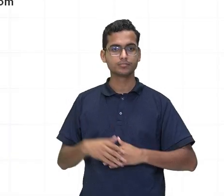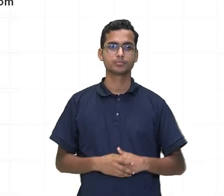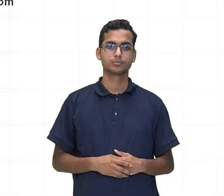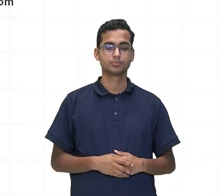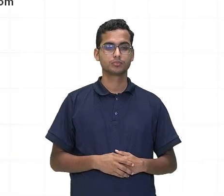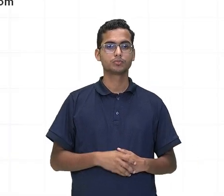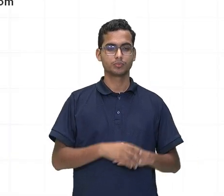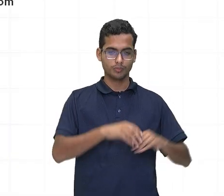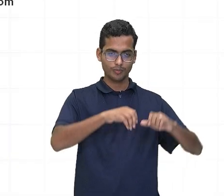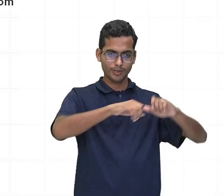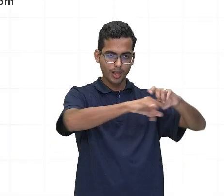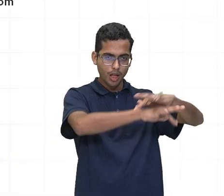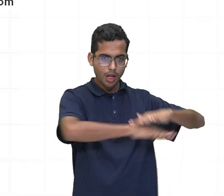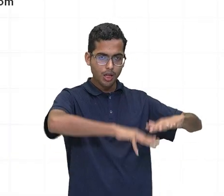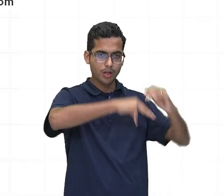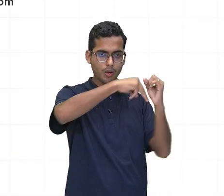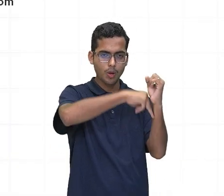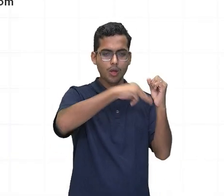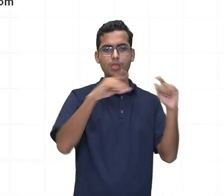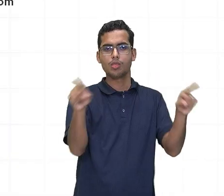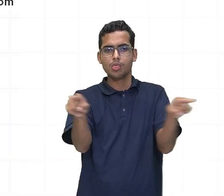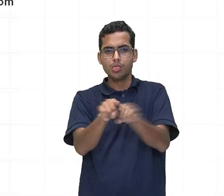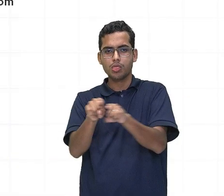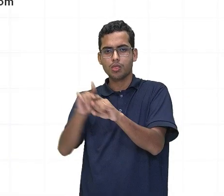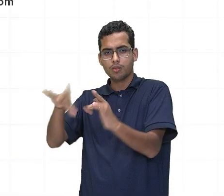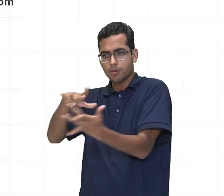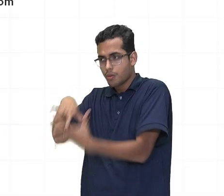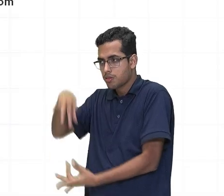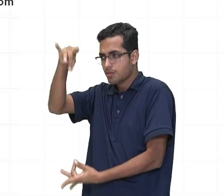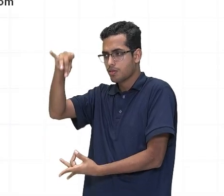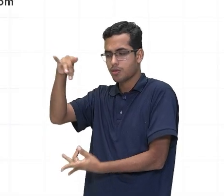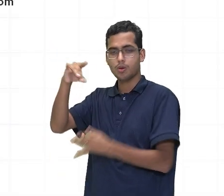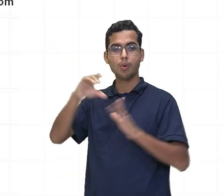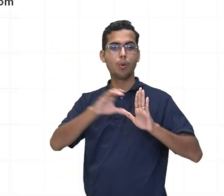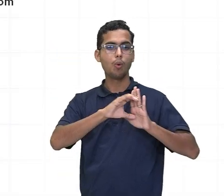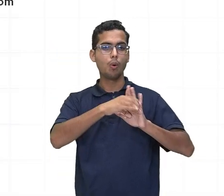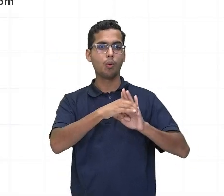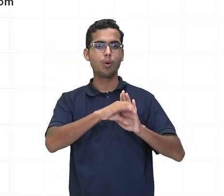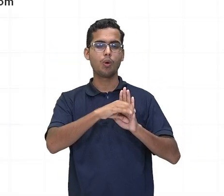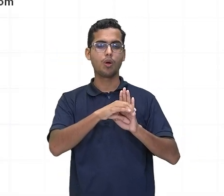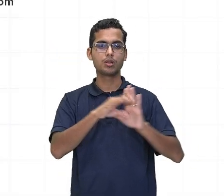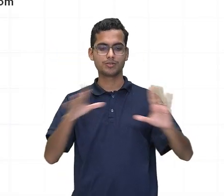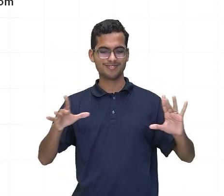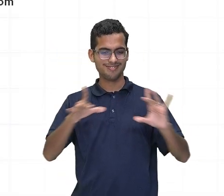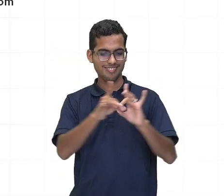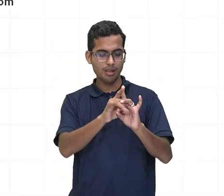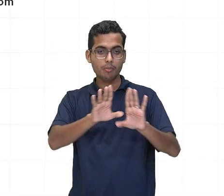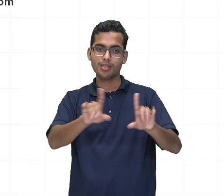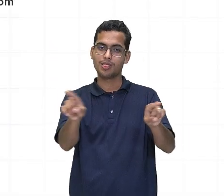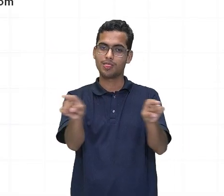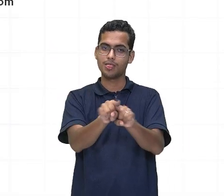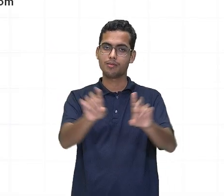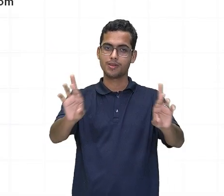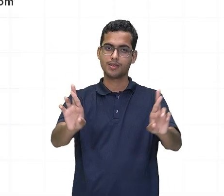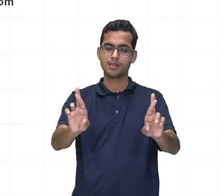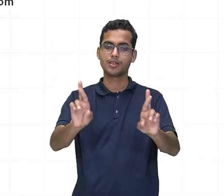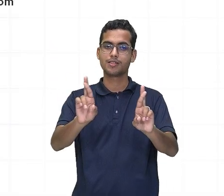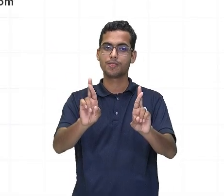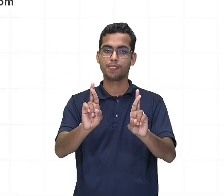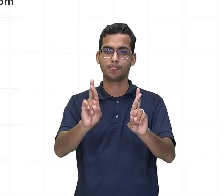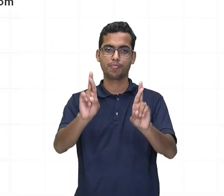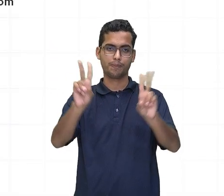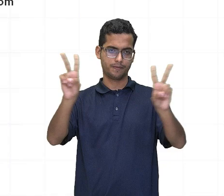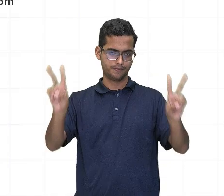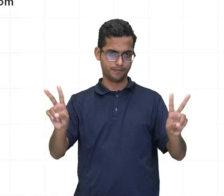embora estejam interligados, são conceitos distintos. E aqui a gente pode dizer por quê.